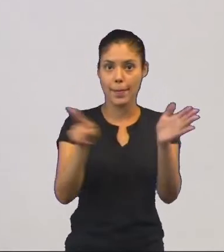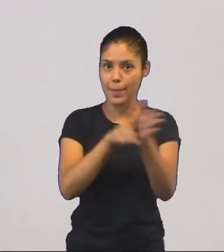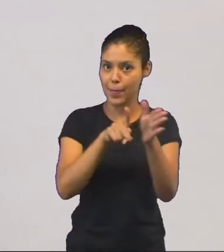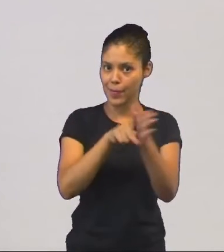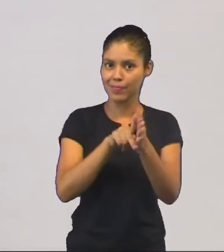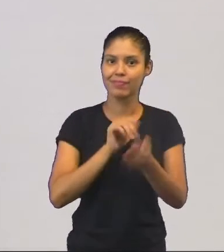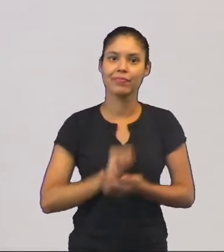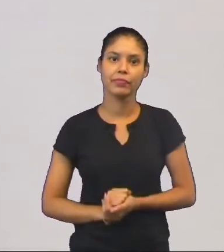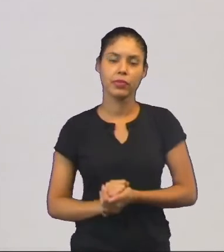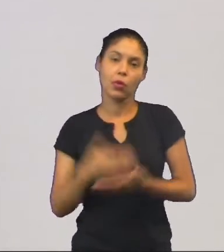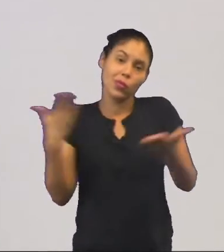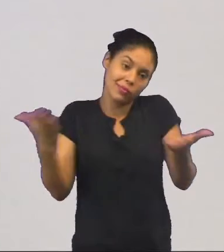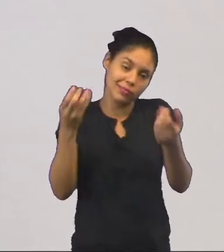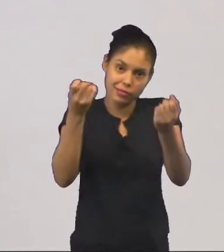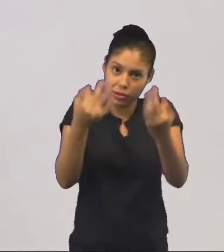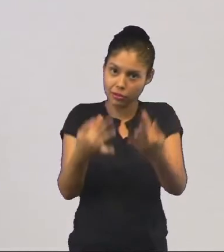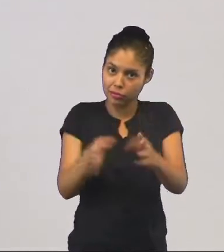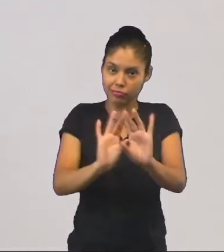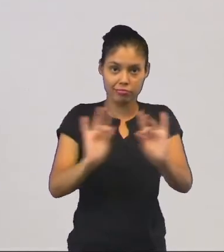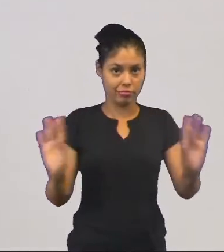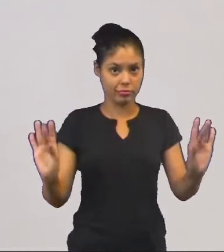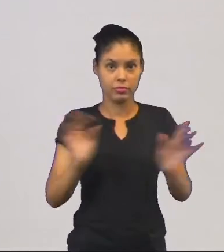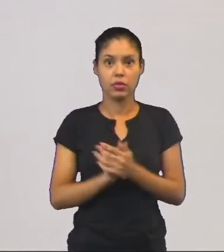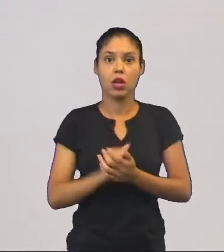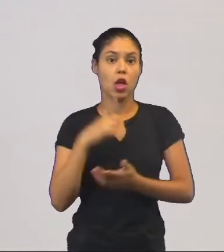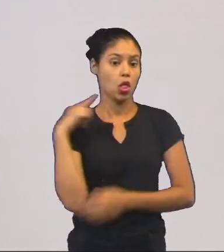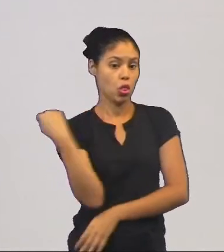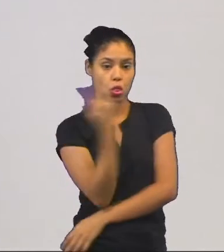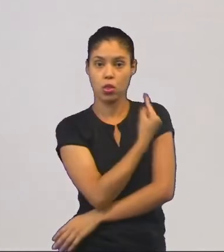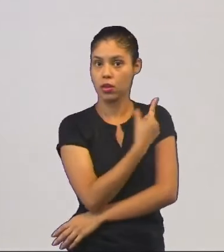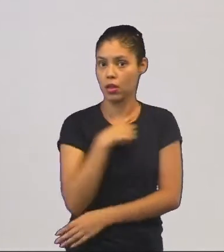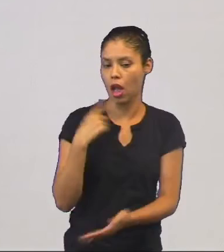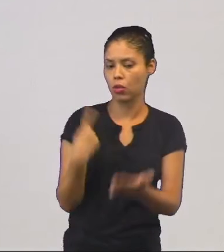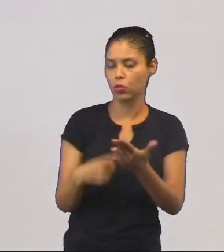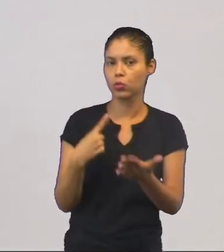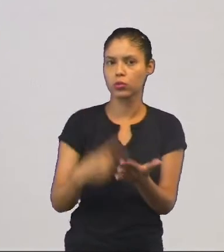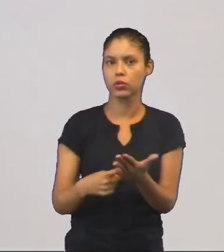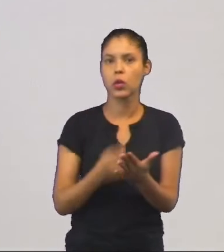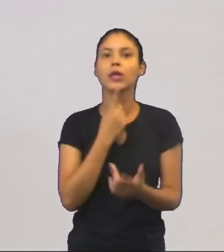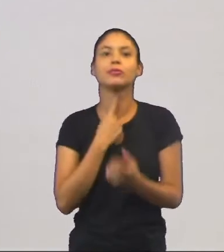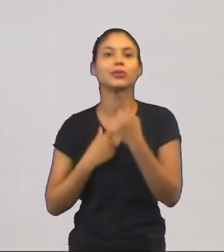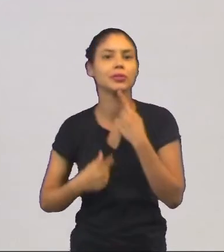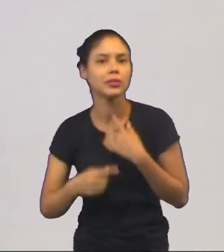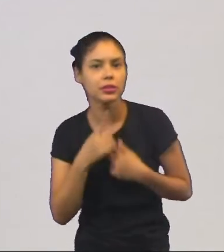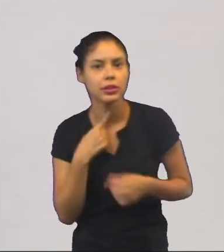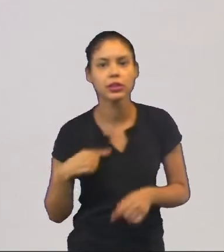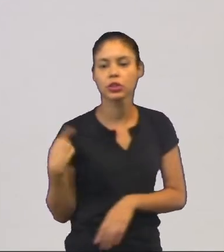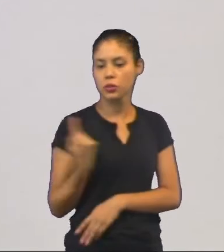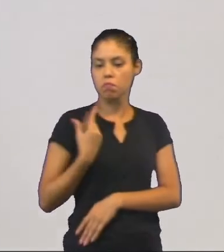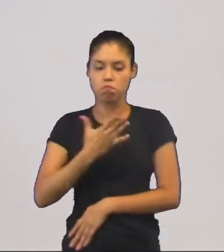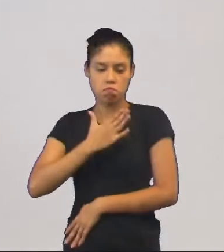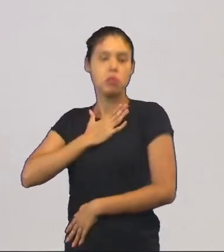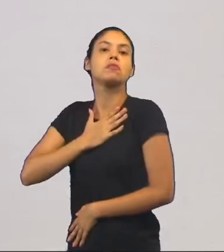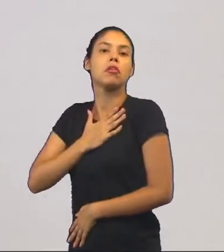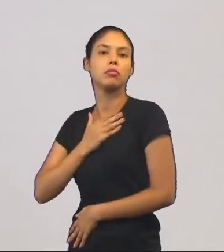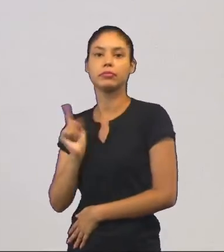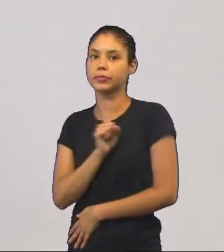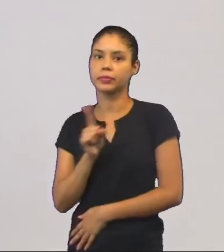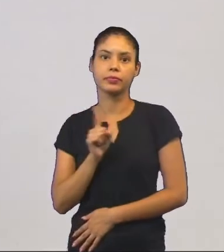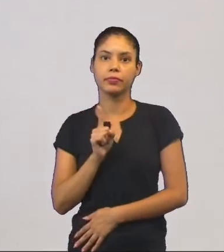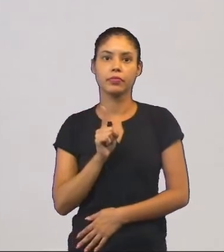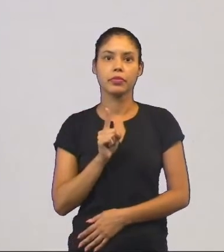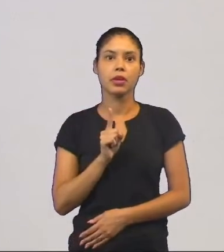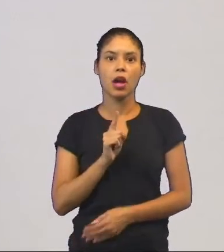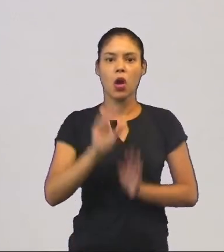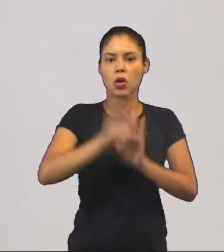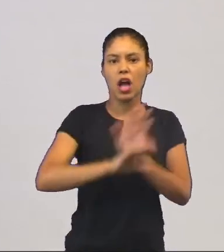Então, isso é muito subjetivo. Nós não temos que agir em acordo com as vontades pessoais, com as